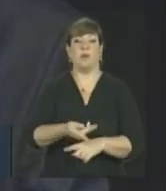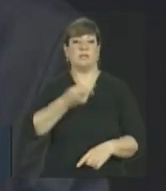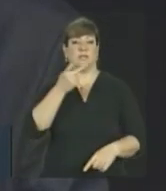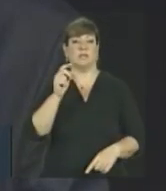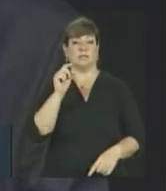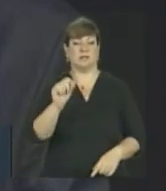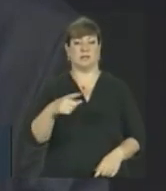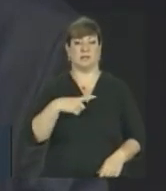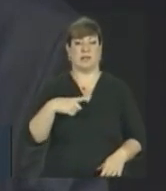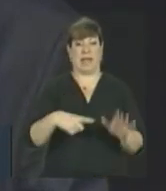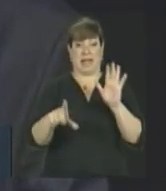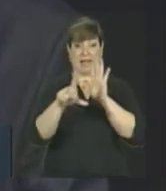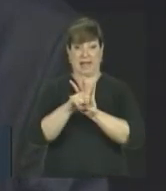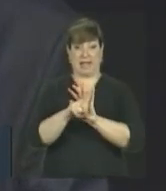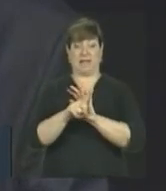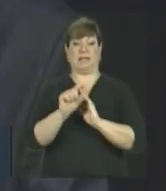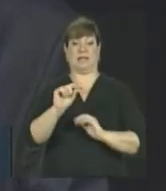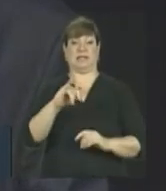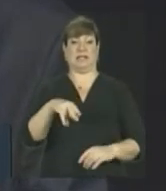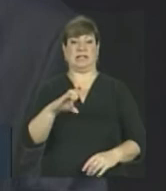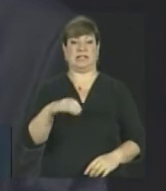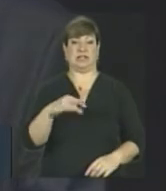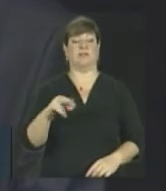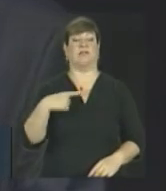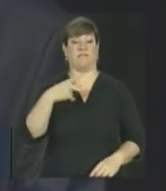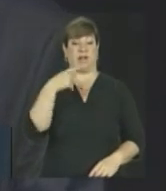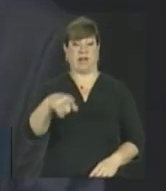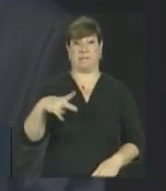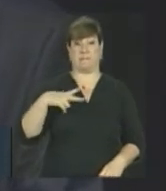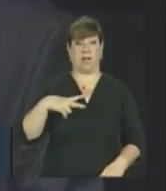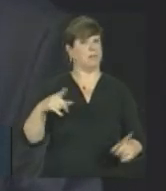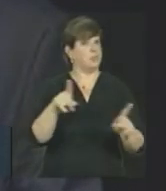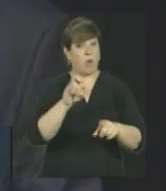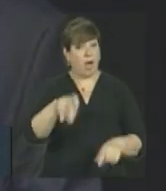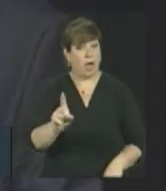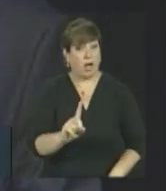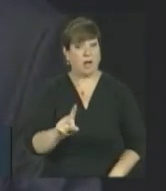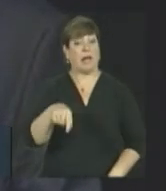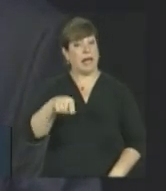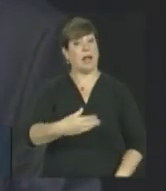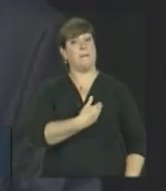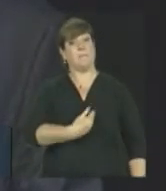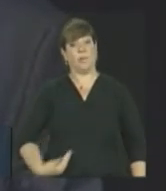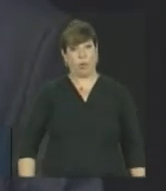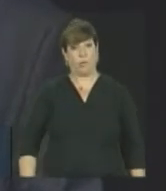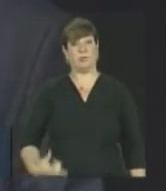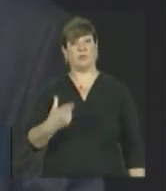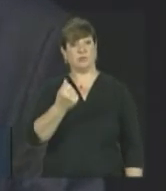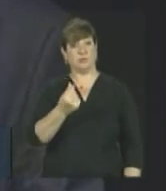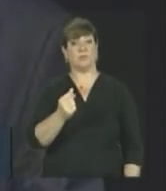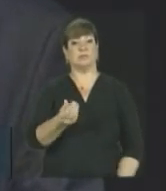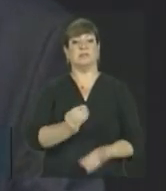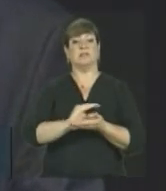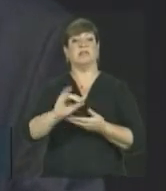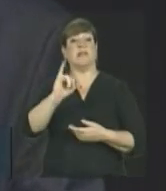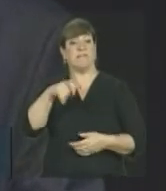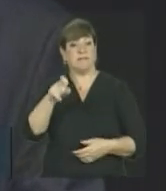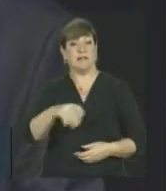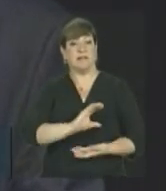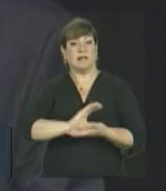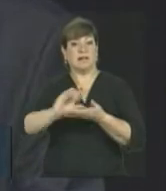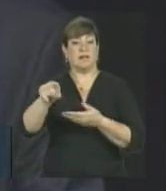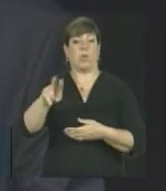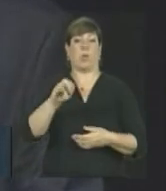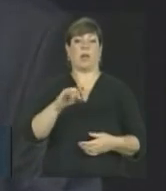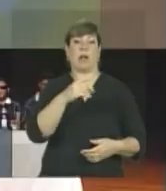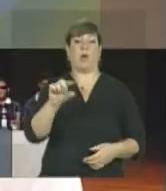lei de incentivo são recursos privados, quando não são. São recursos públicos que iriam para o orçamento da União